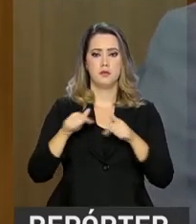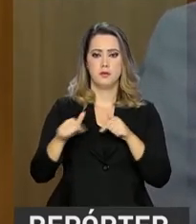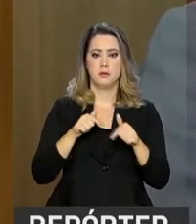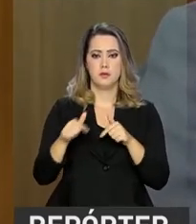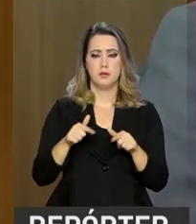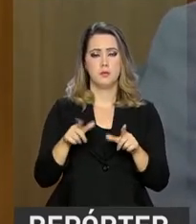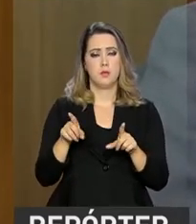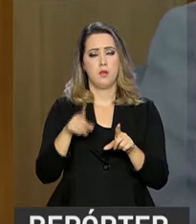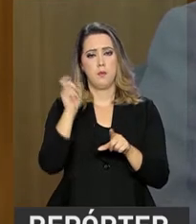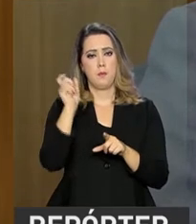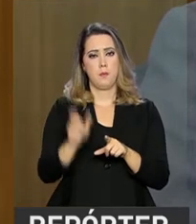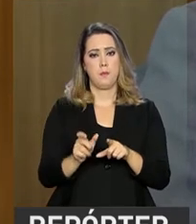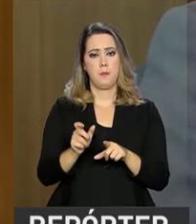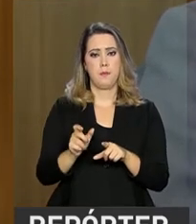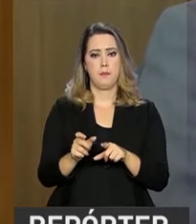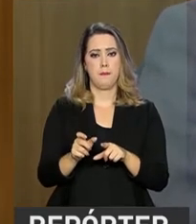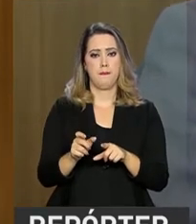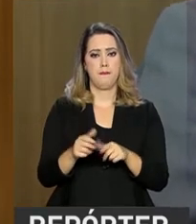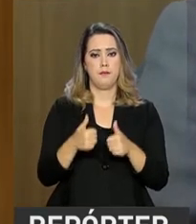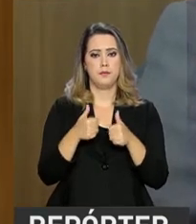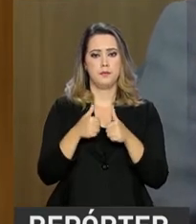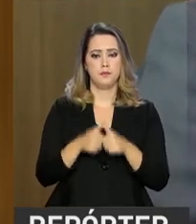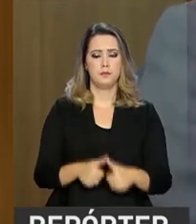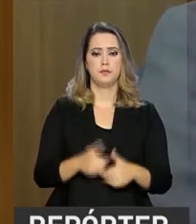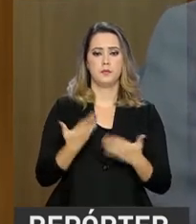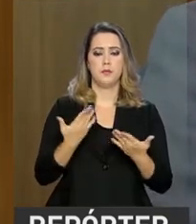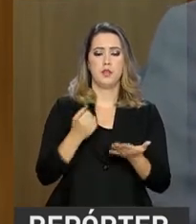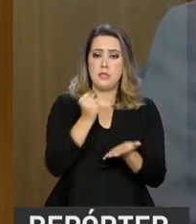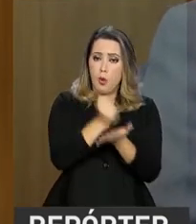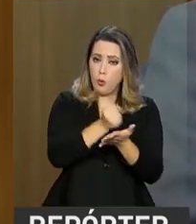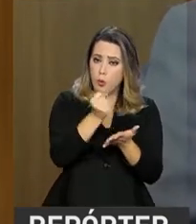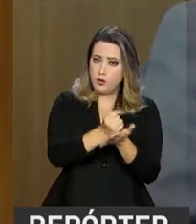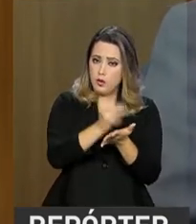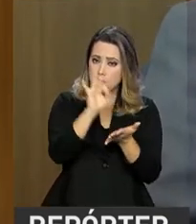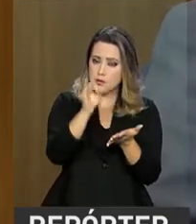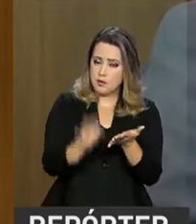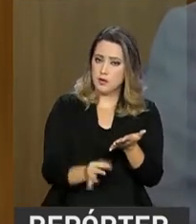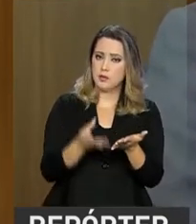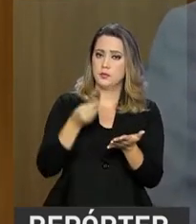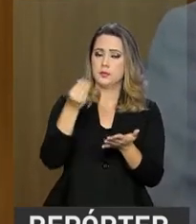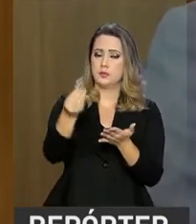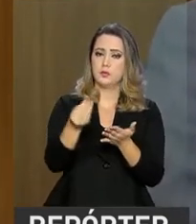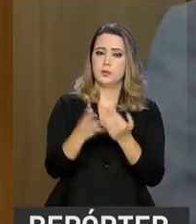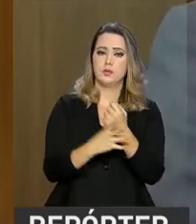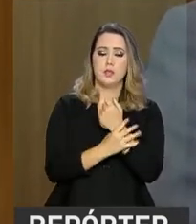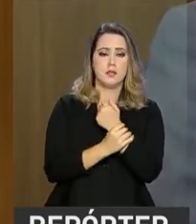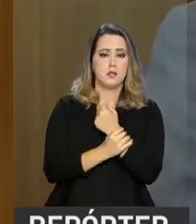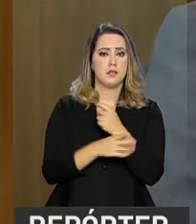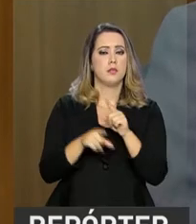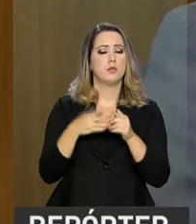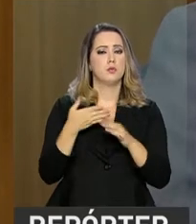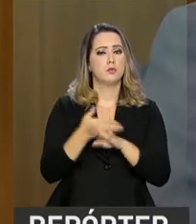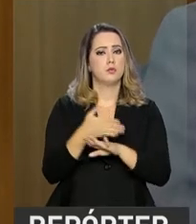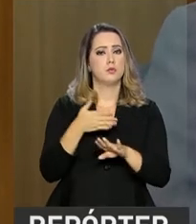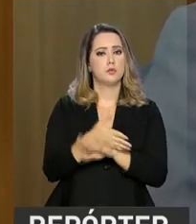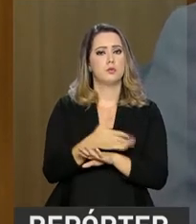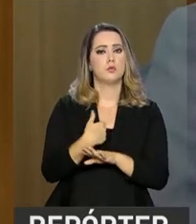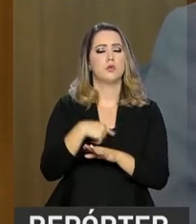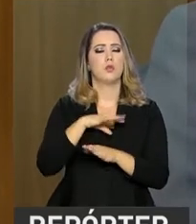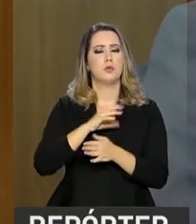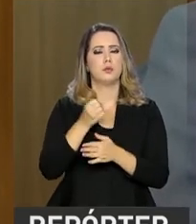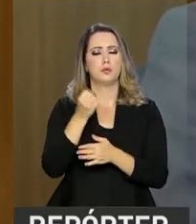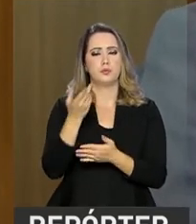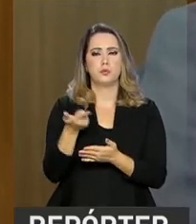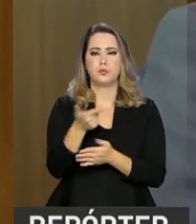trabalhador ele estará na formalidade e terá a garantia de acesso aos demais benefícios